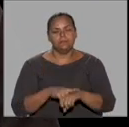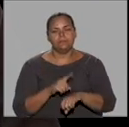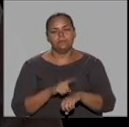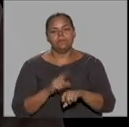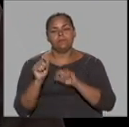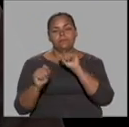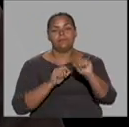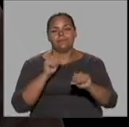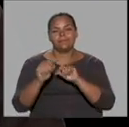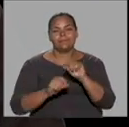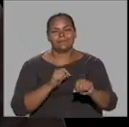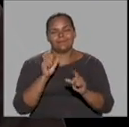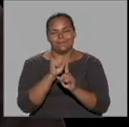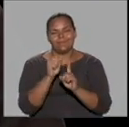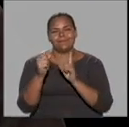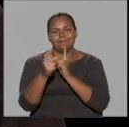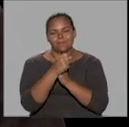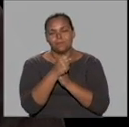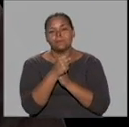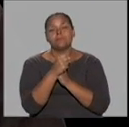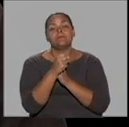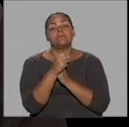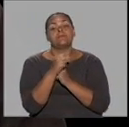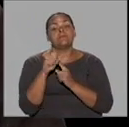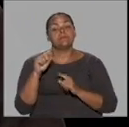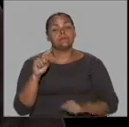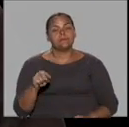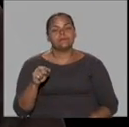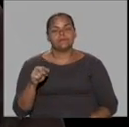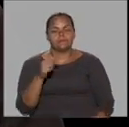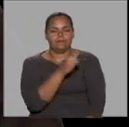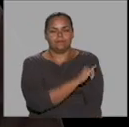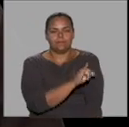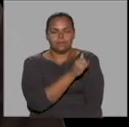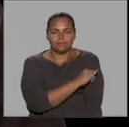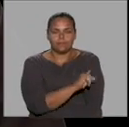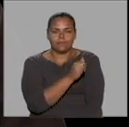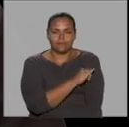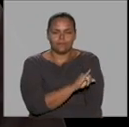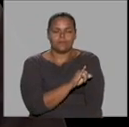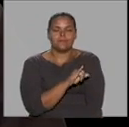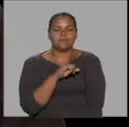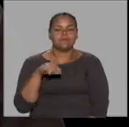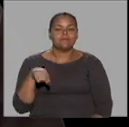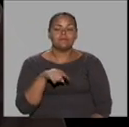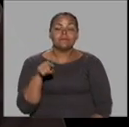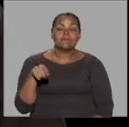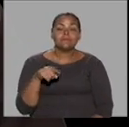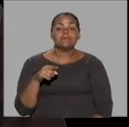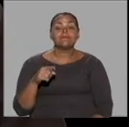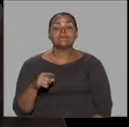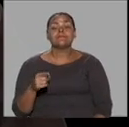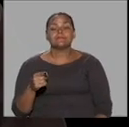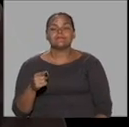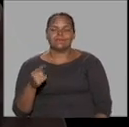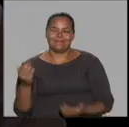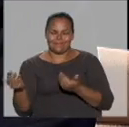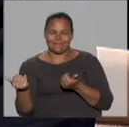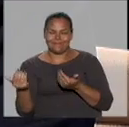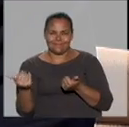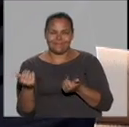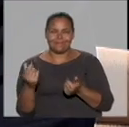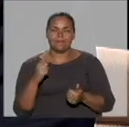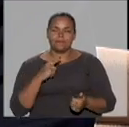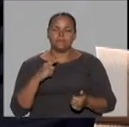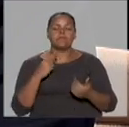um momento em que a sociedade carioca ficou bastante E eram jovens